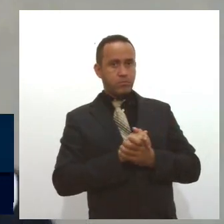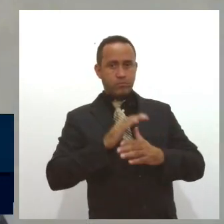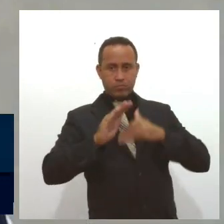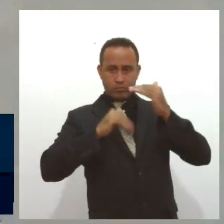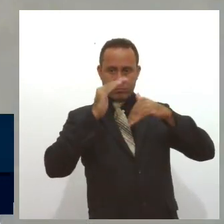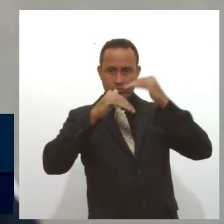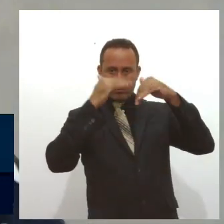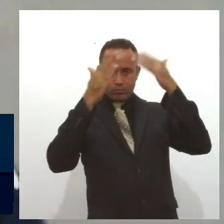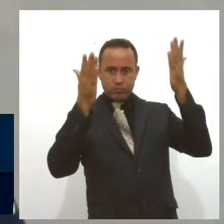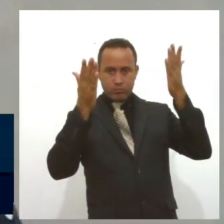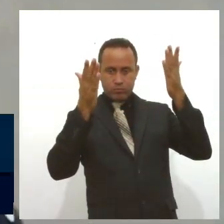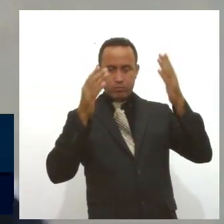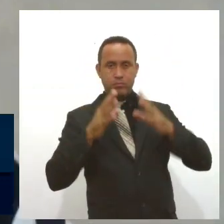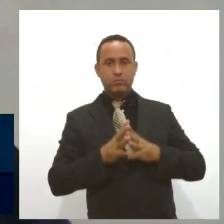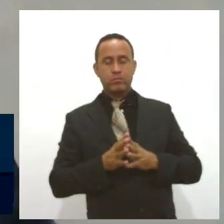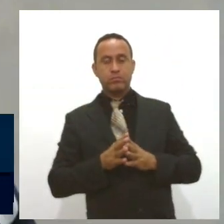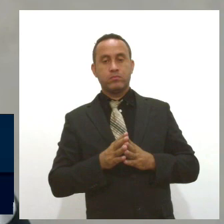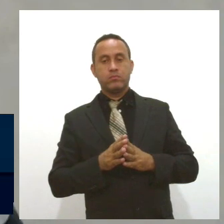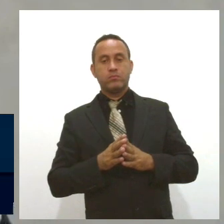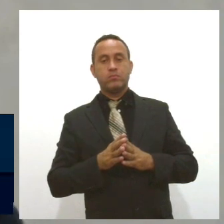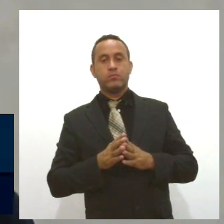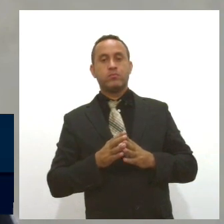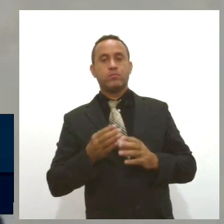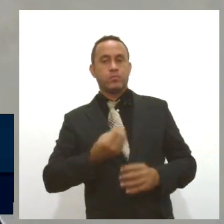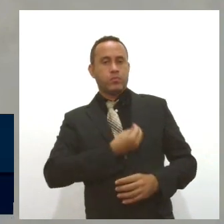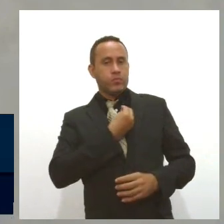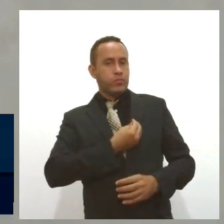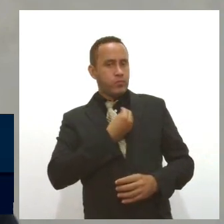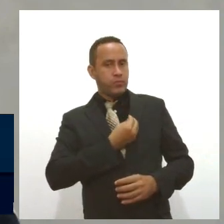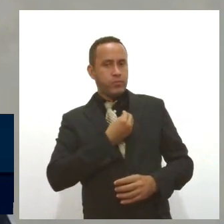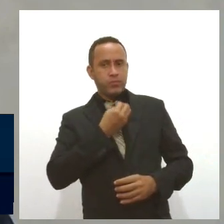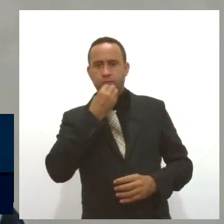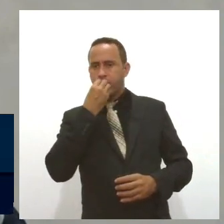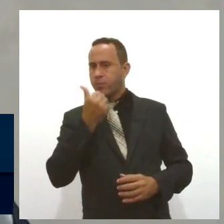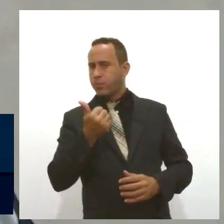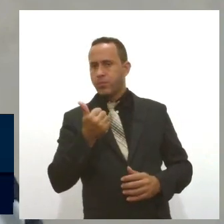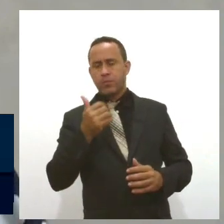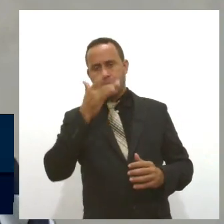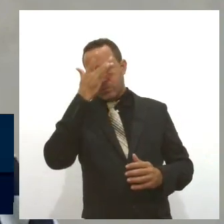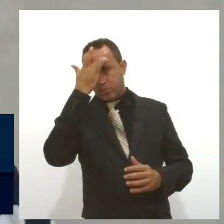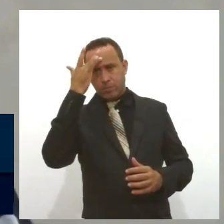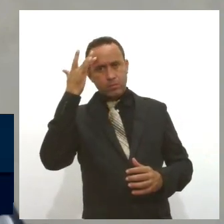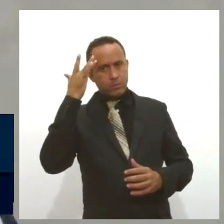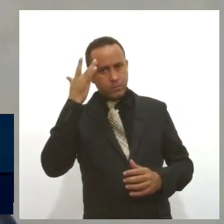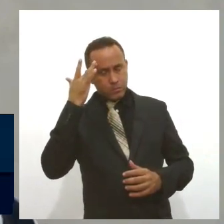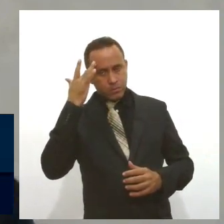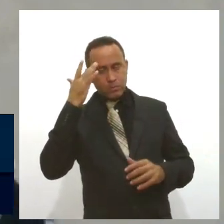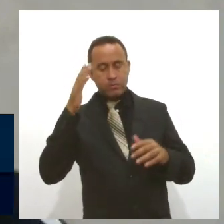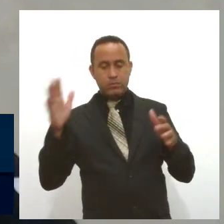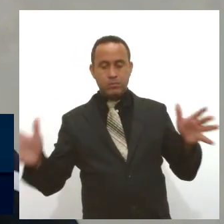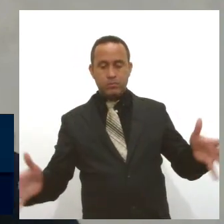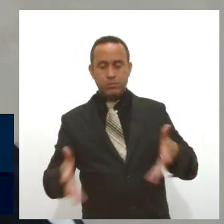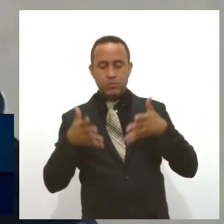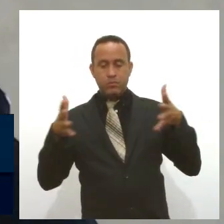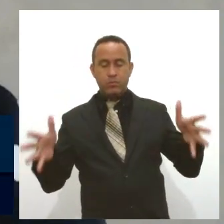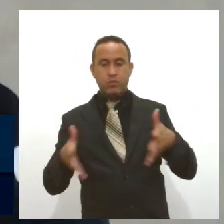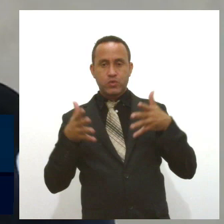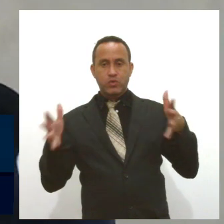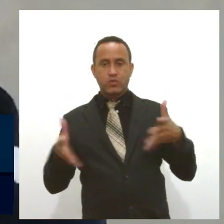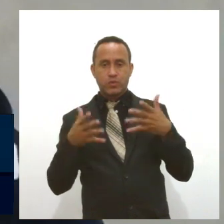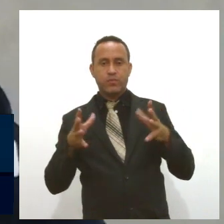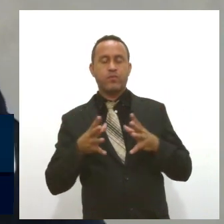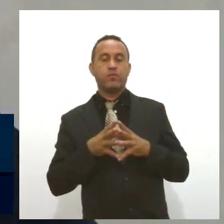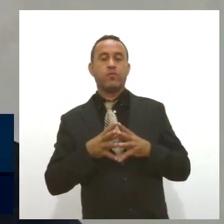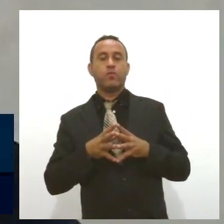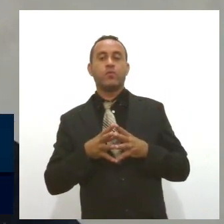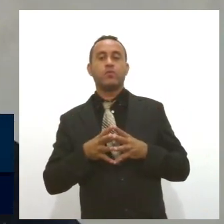deslanchou e ofereceu qualidade de vida às famílias dos irrigantes e promoveu